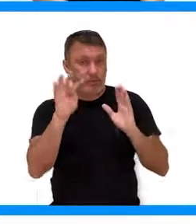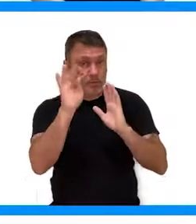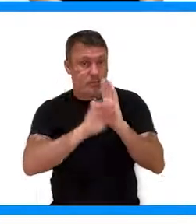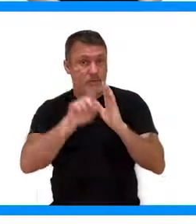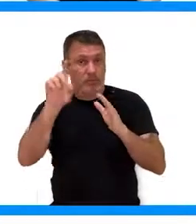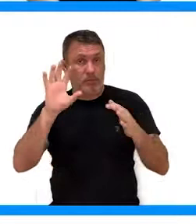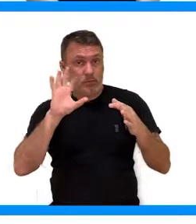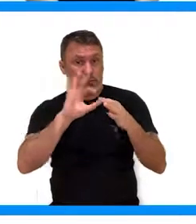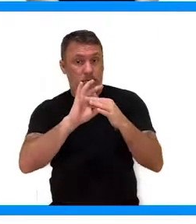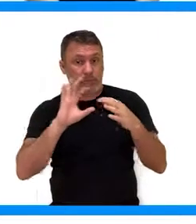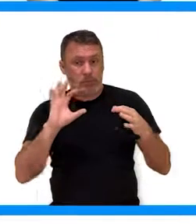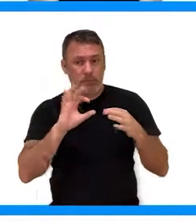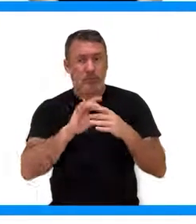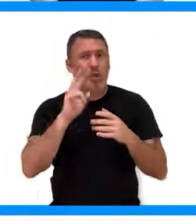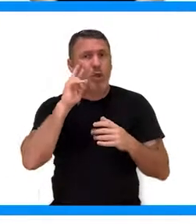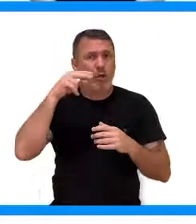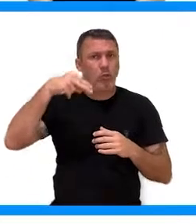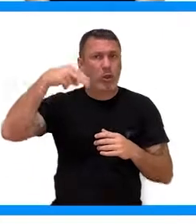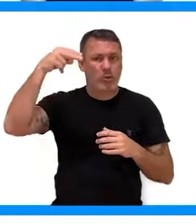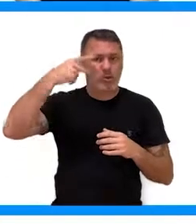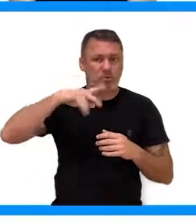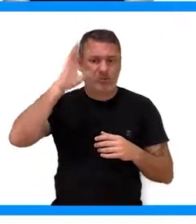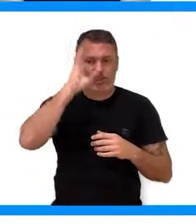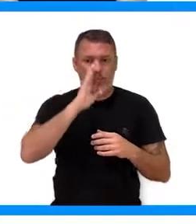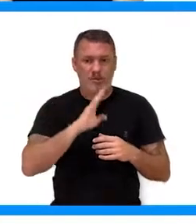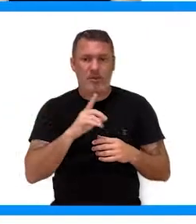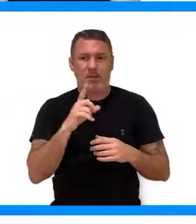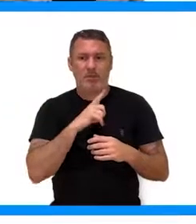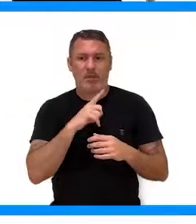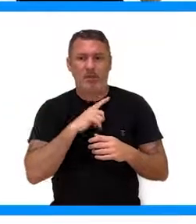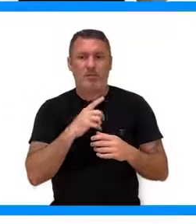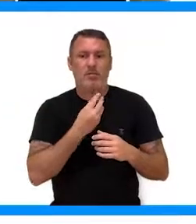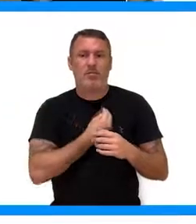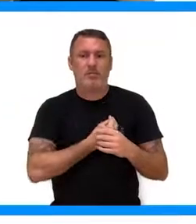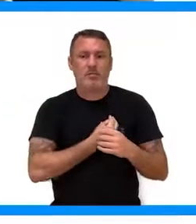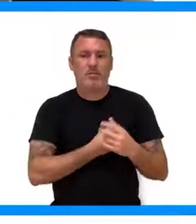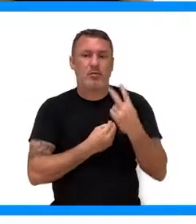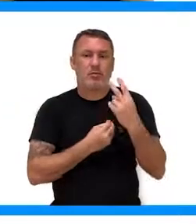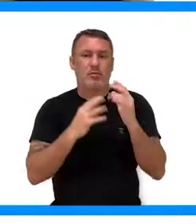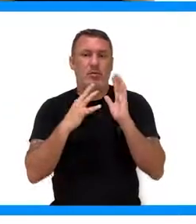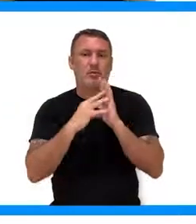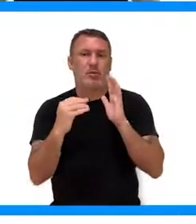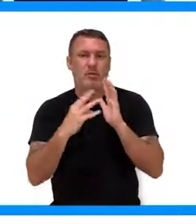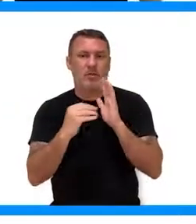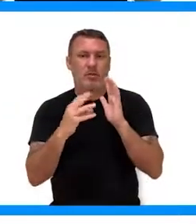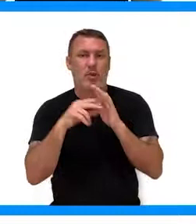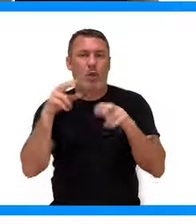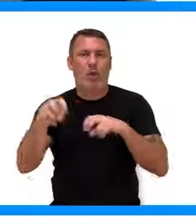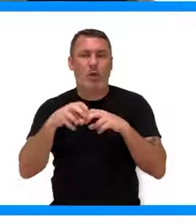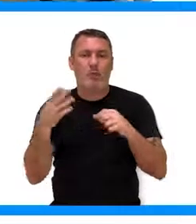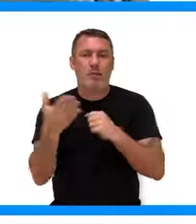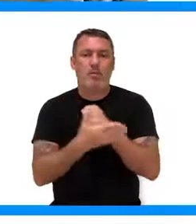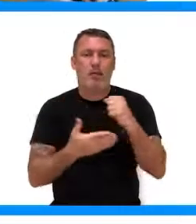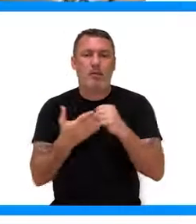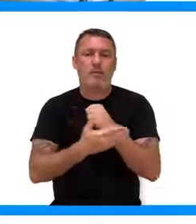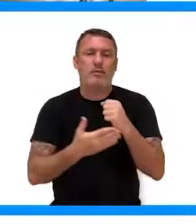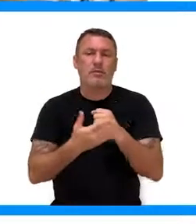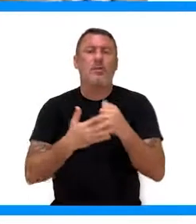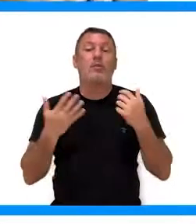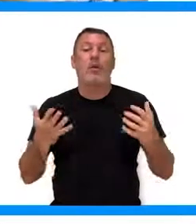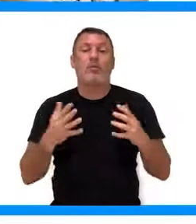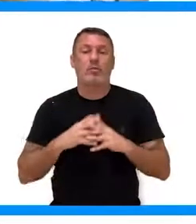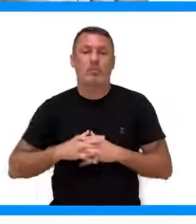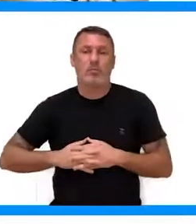os textos, observa-se na região norte a coexistência de dois modelos